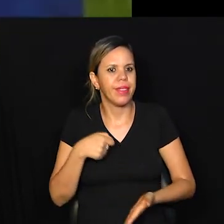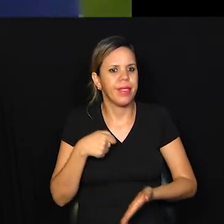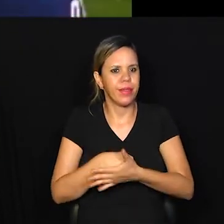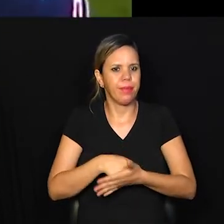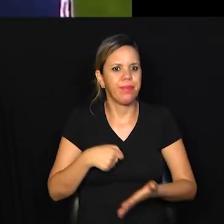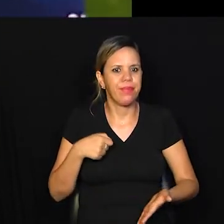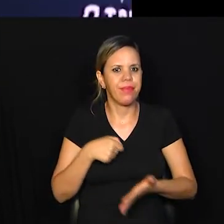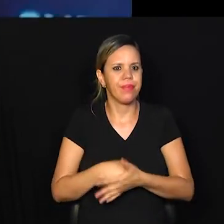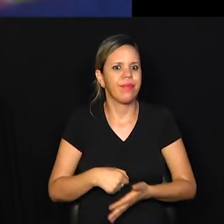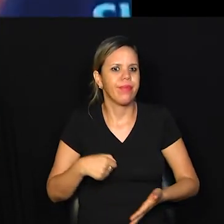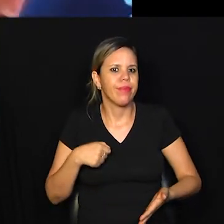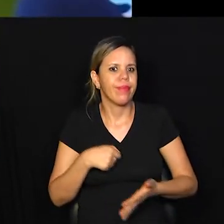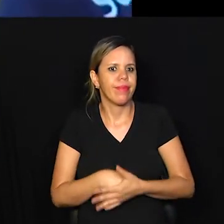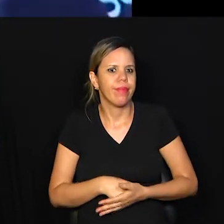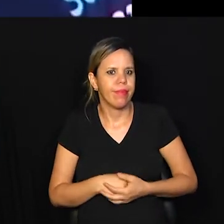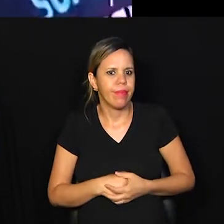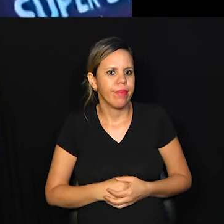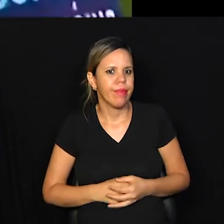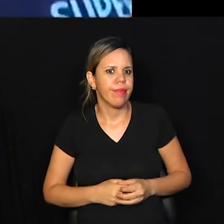obrigação.